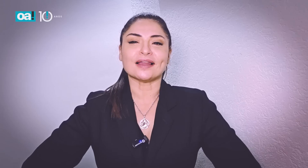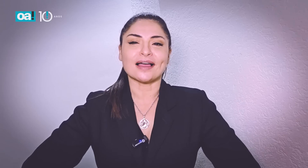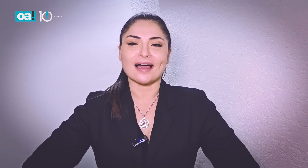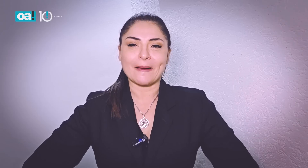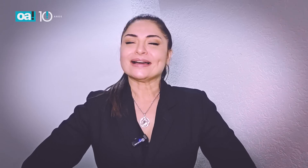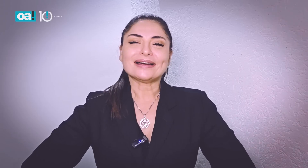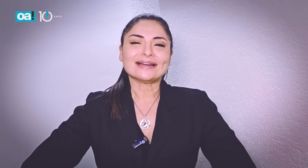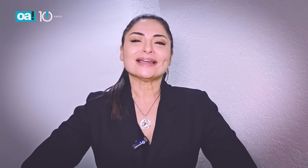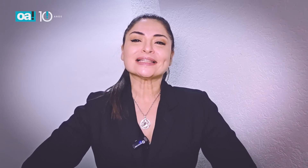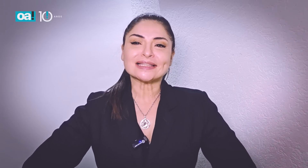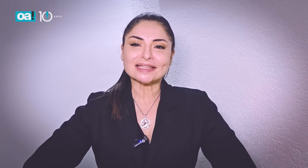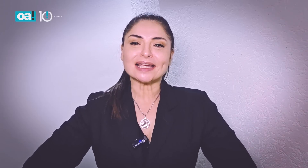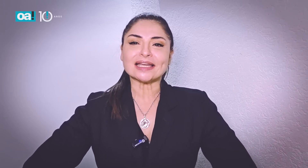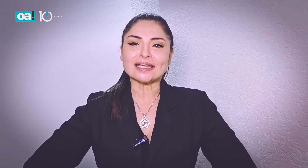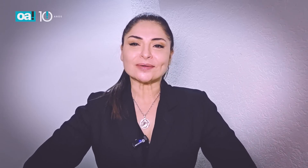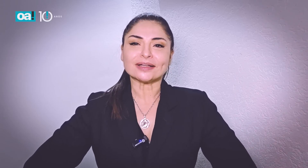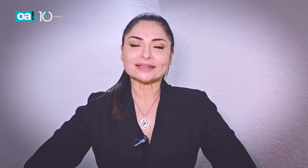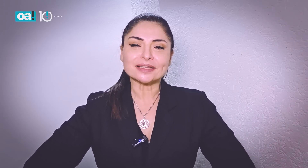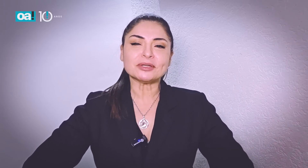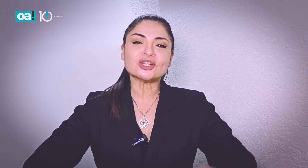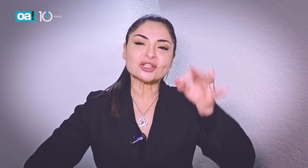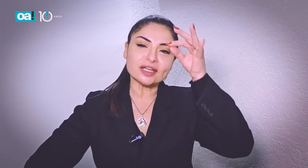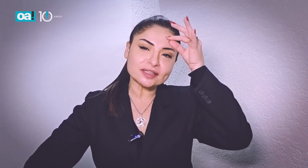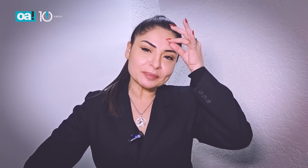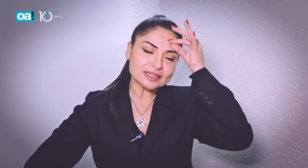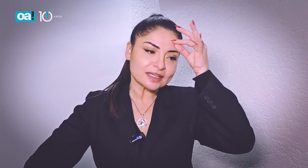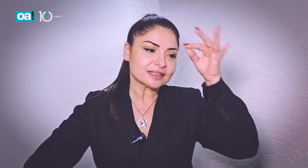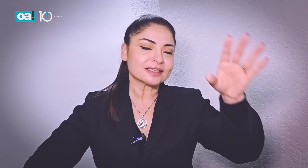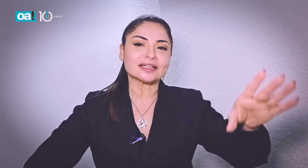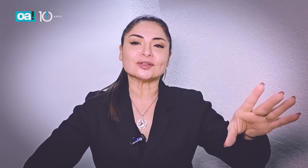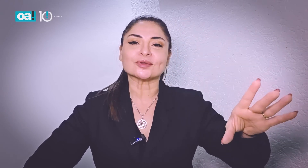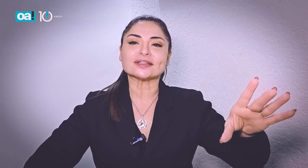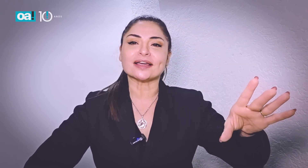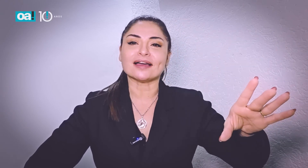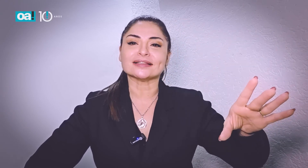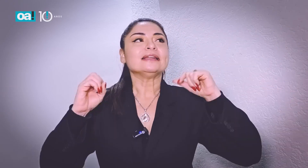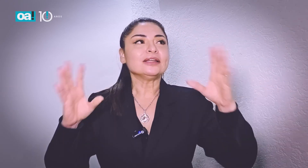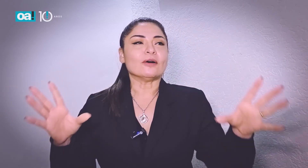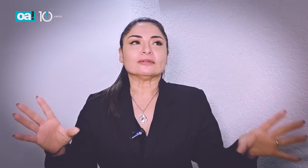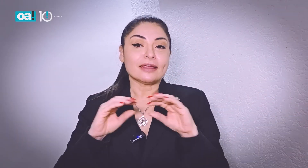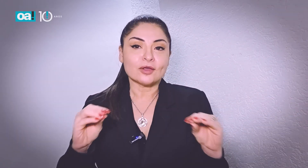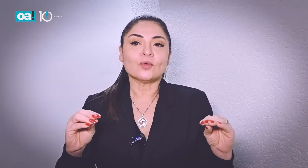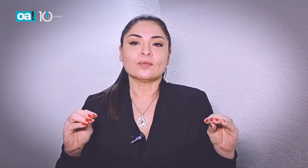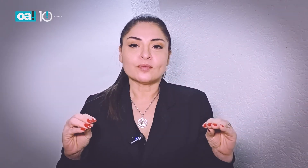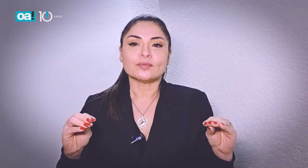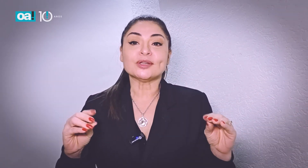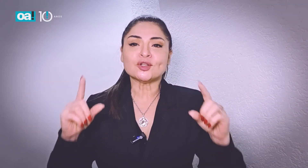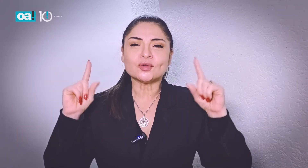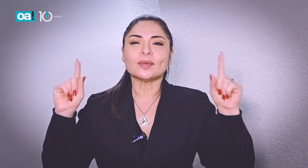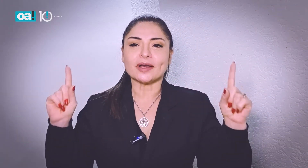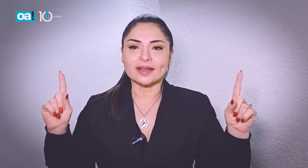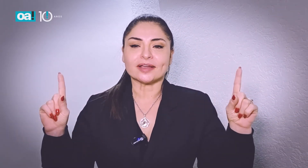Vamos lá. Ai, essa vocês queriam, né? Vocês me encheram as paciências nas redes sociais. E ó, eu